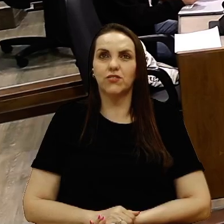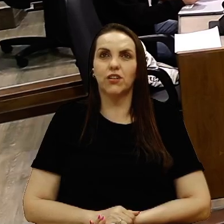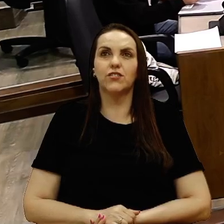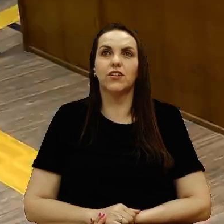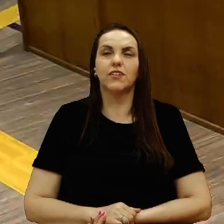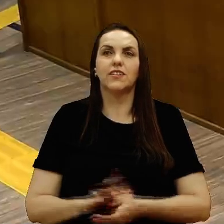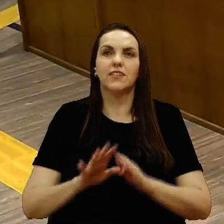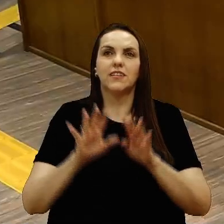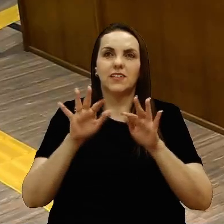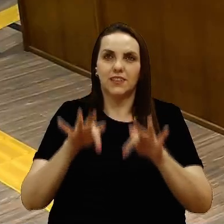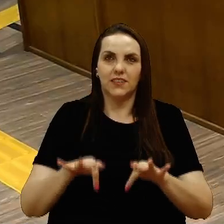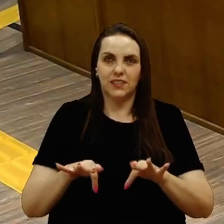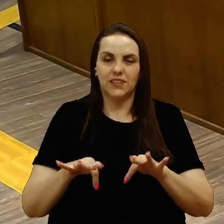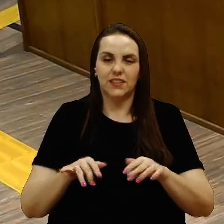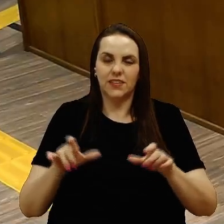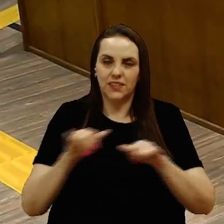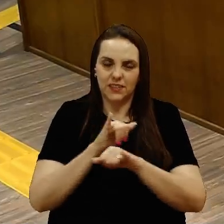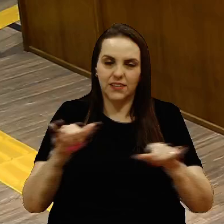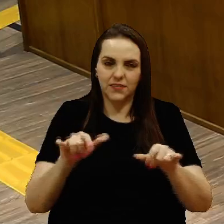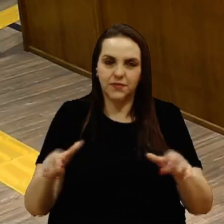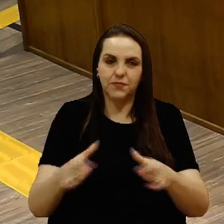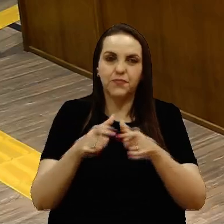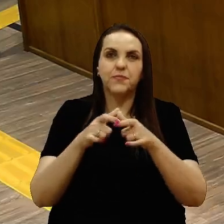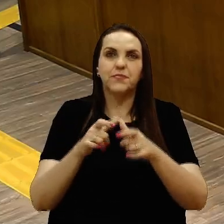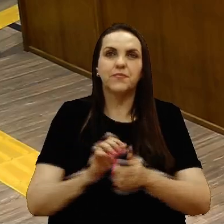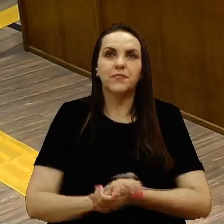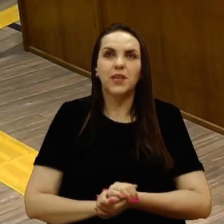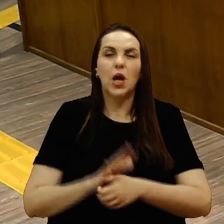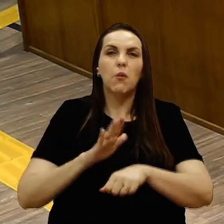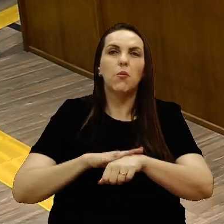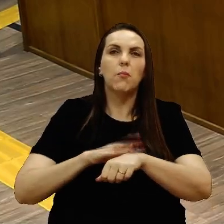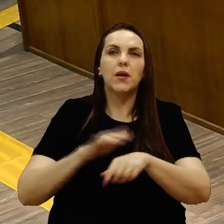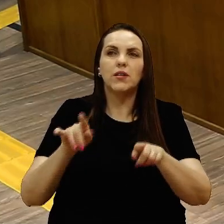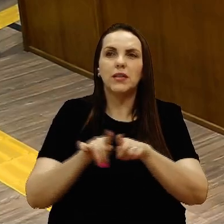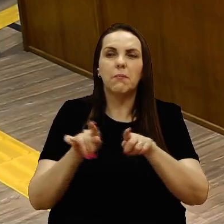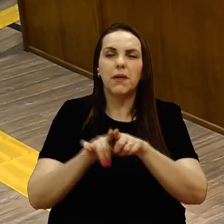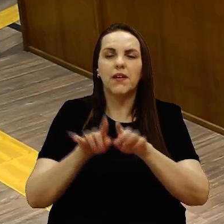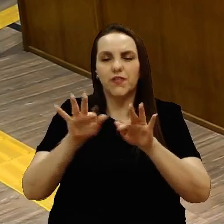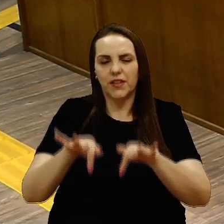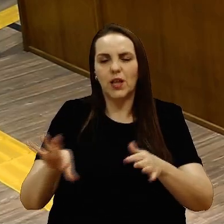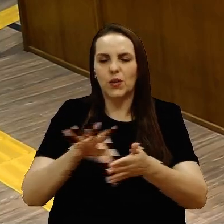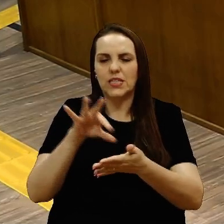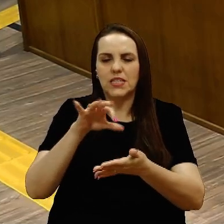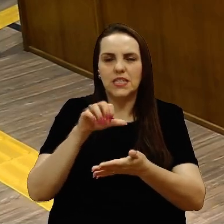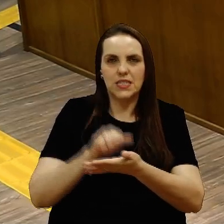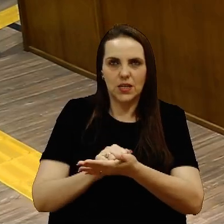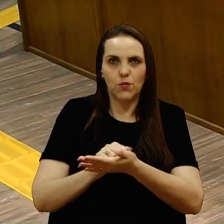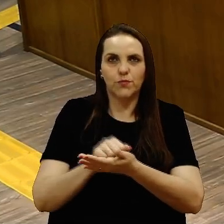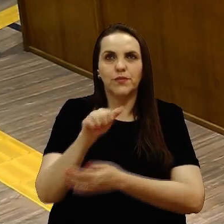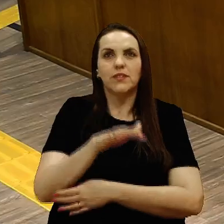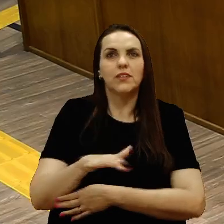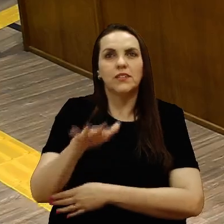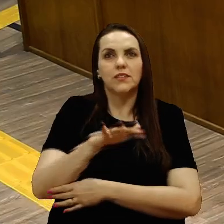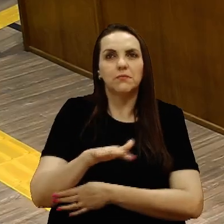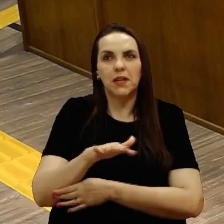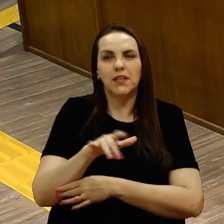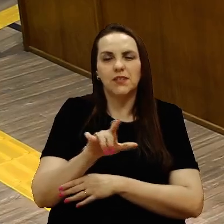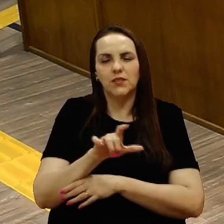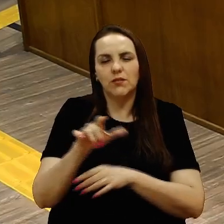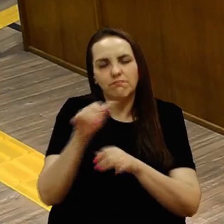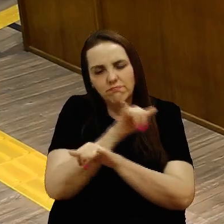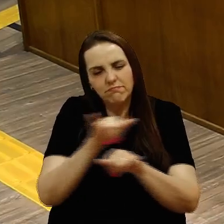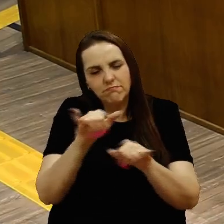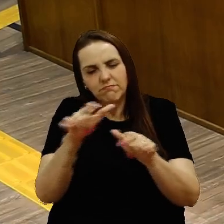as pequenas comunicações, momento também que se encerram as inscrições para o espaço do pequeno